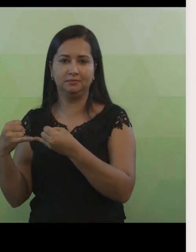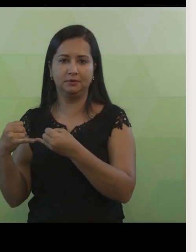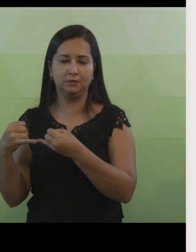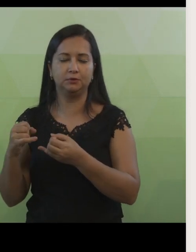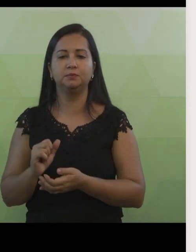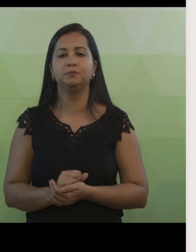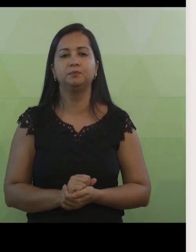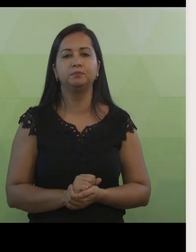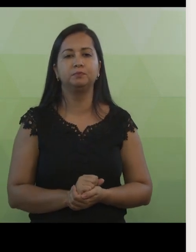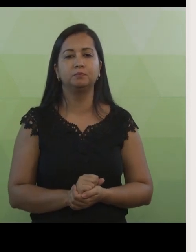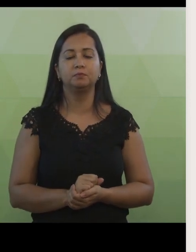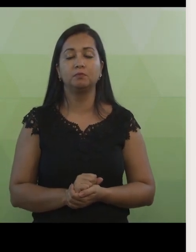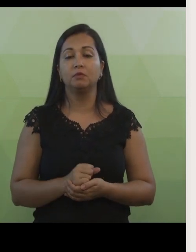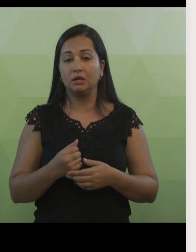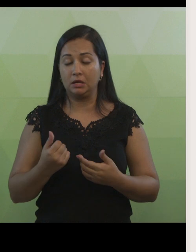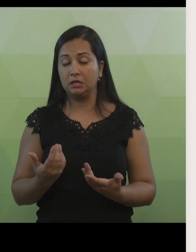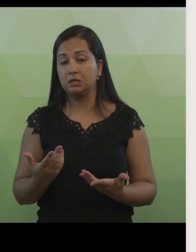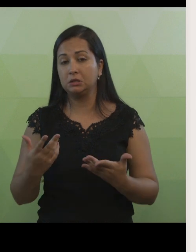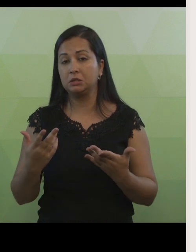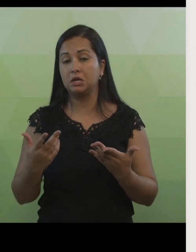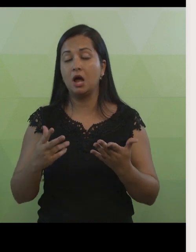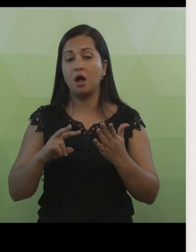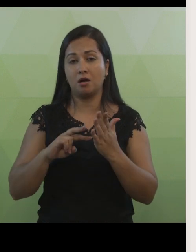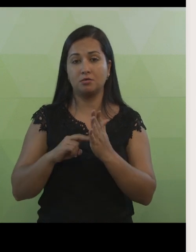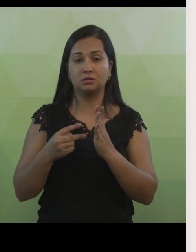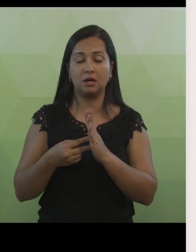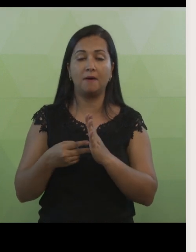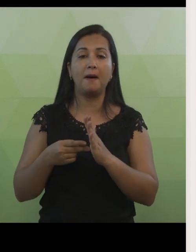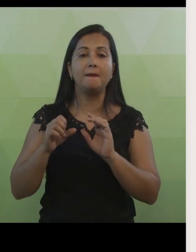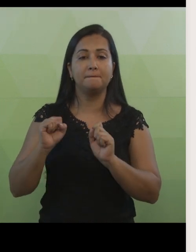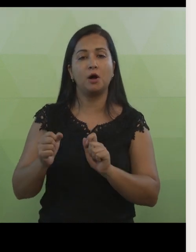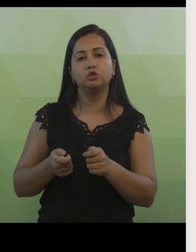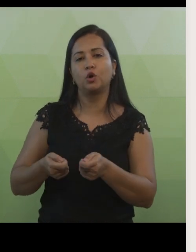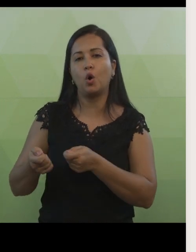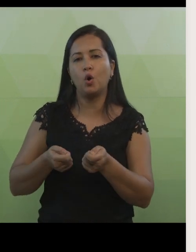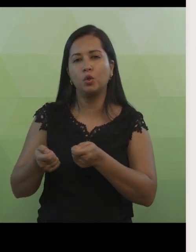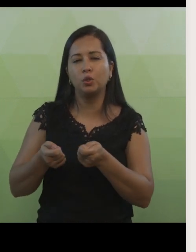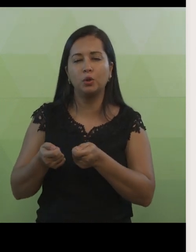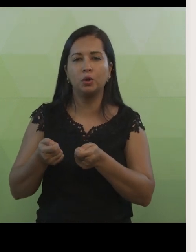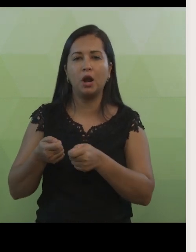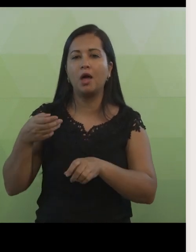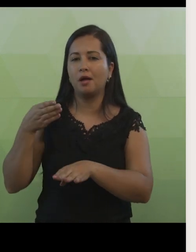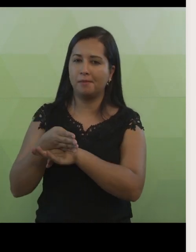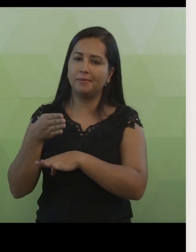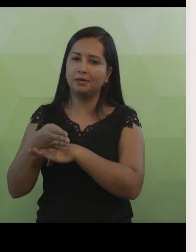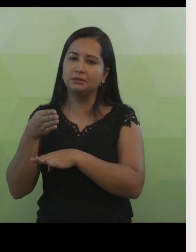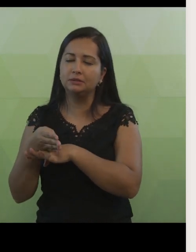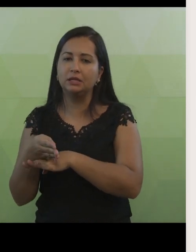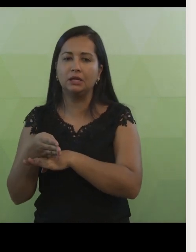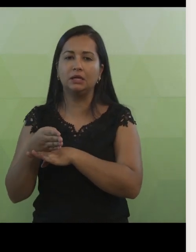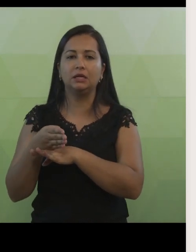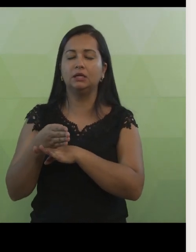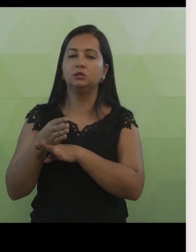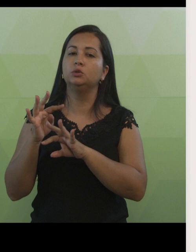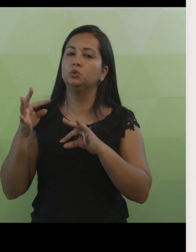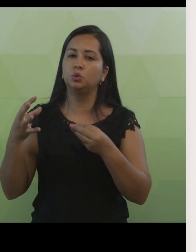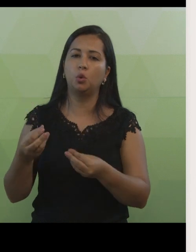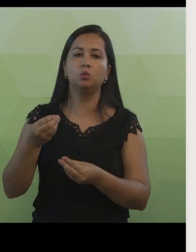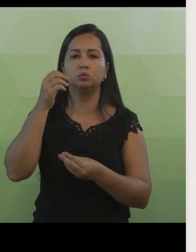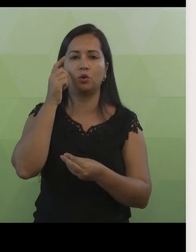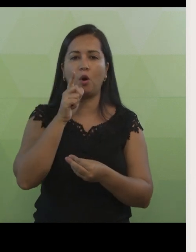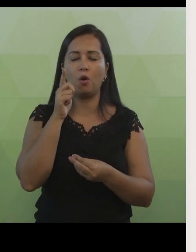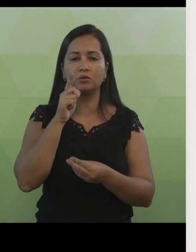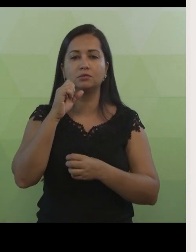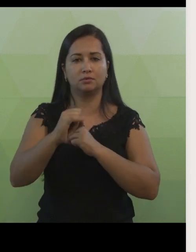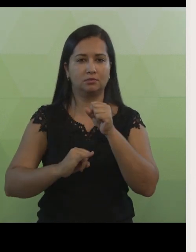da rede interna e outra ligada a um modem da internet. Nessa configuração, o firewall pode controlar o acesso de todas as máquinas de uma rede interna